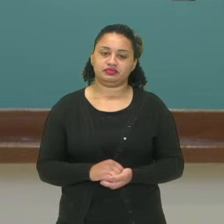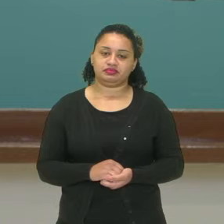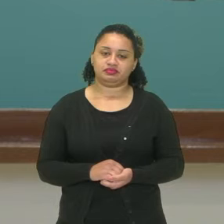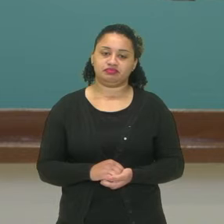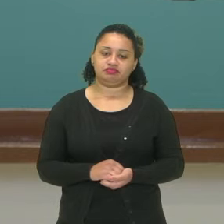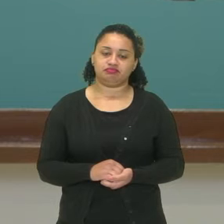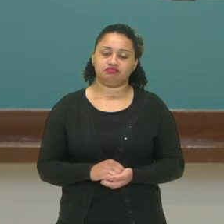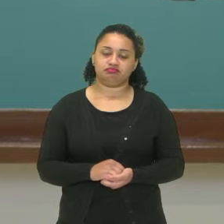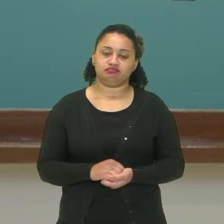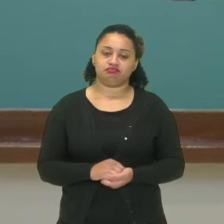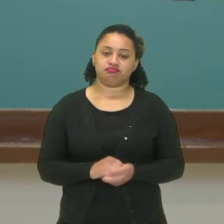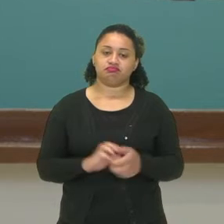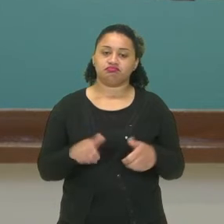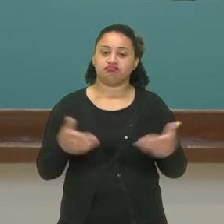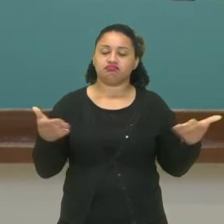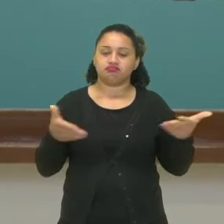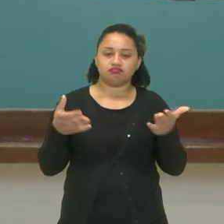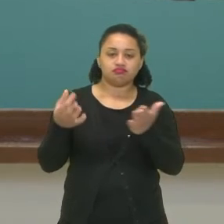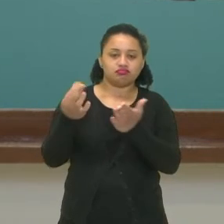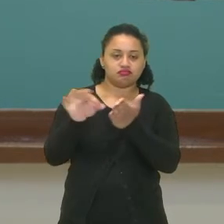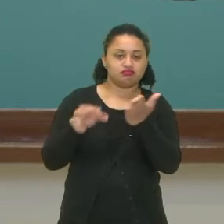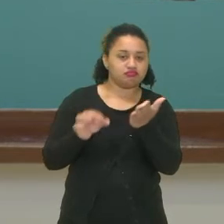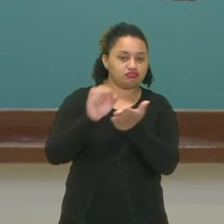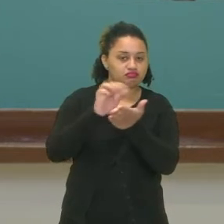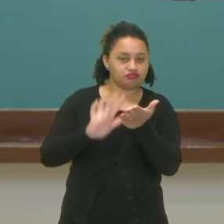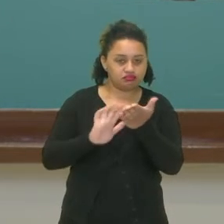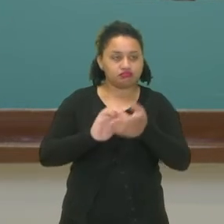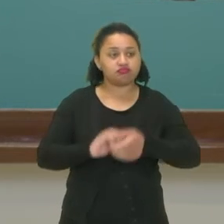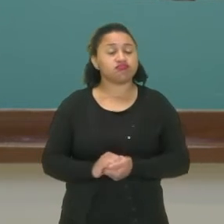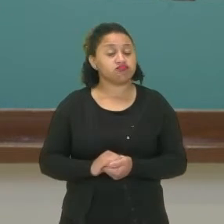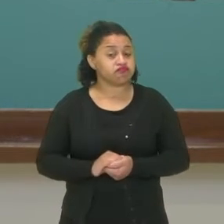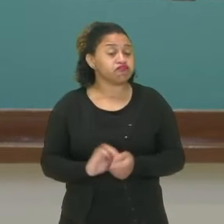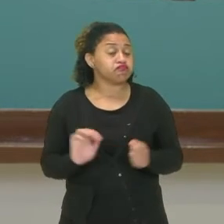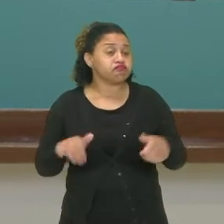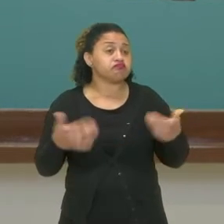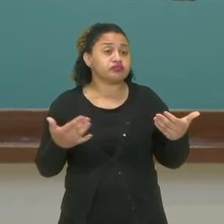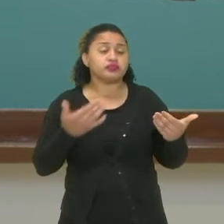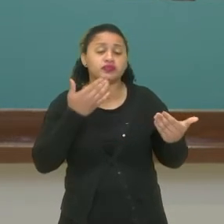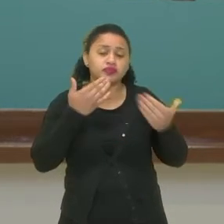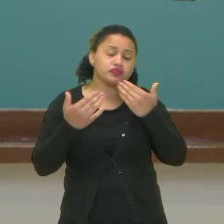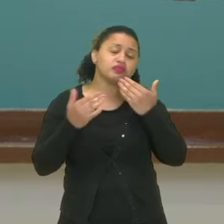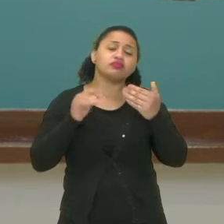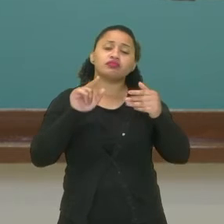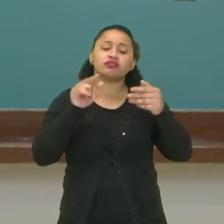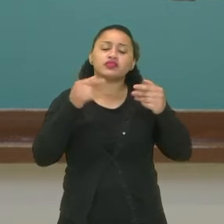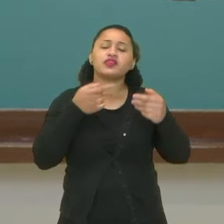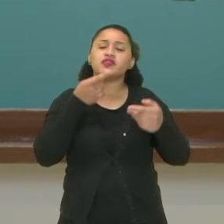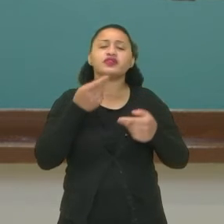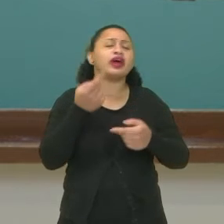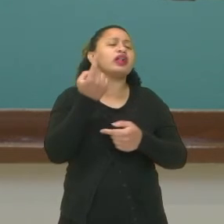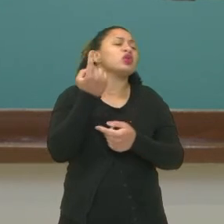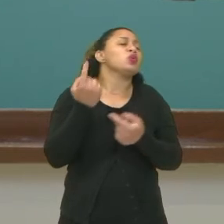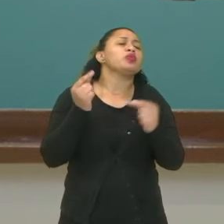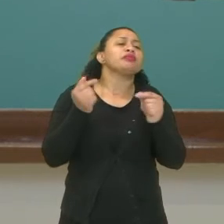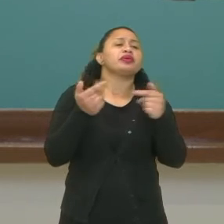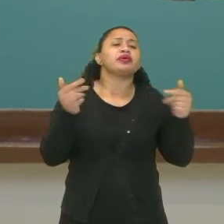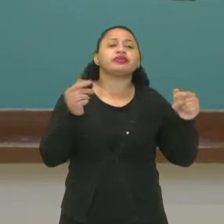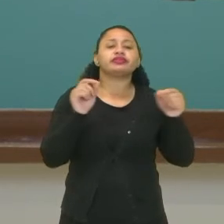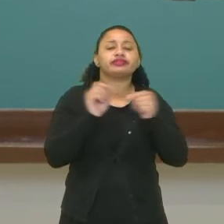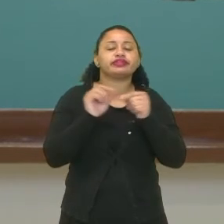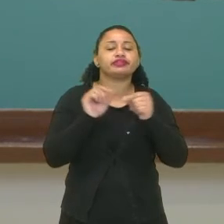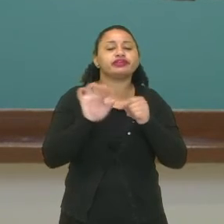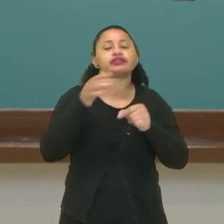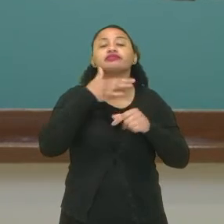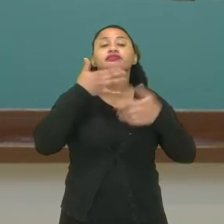Pessoal, vamos então corrigir a nossa atividade, né? Aqui, peço que você cite ao menos um motivo que levou à crise